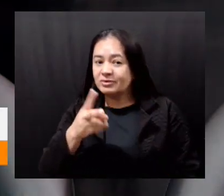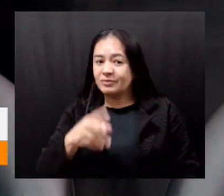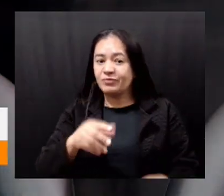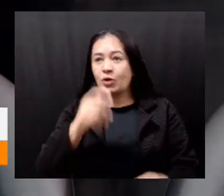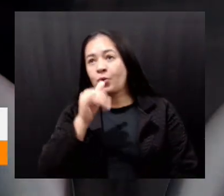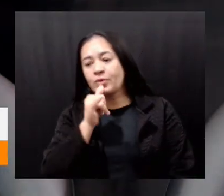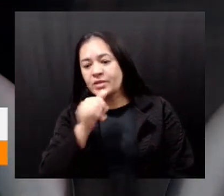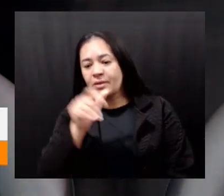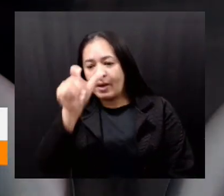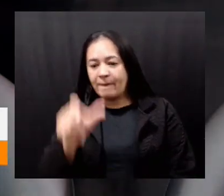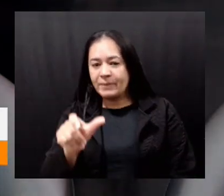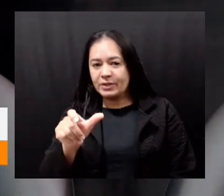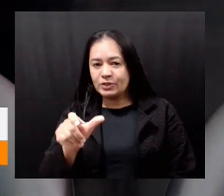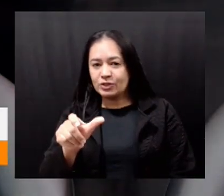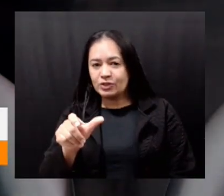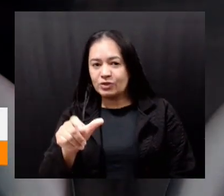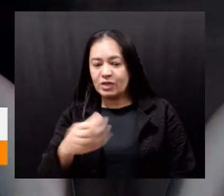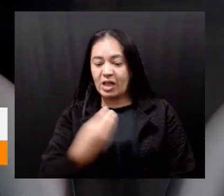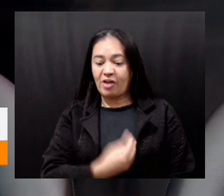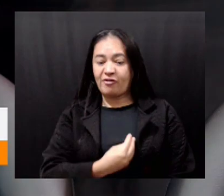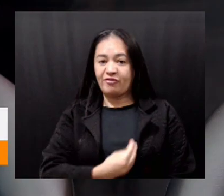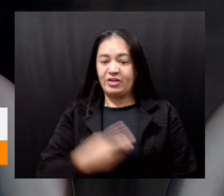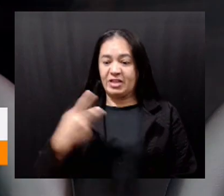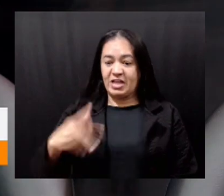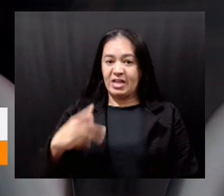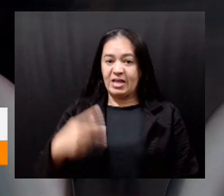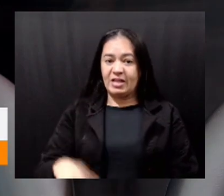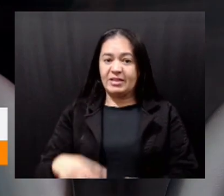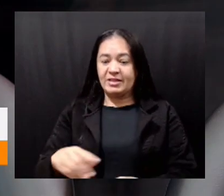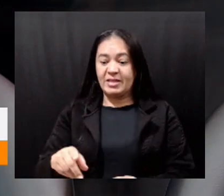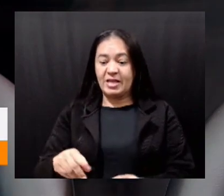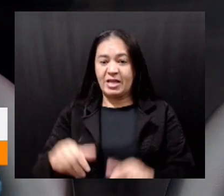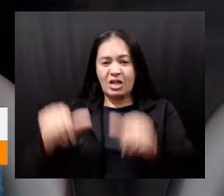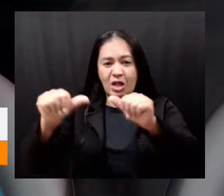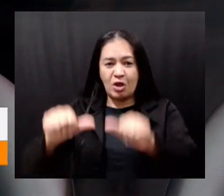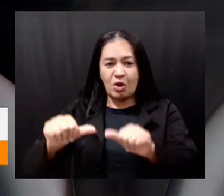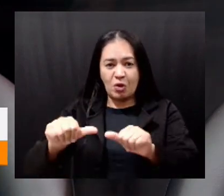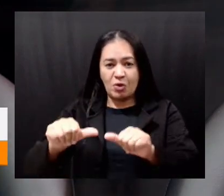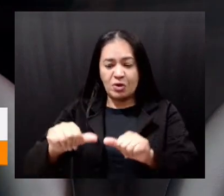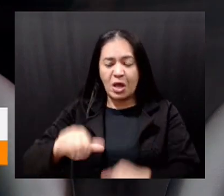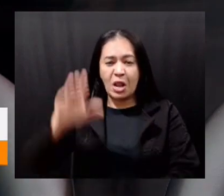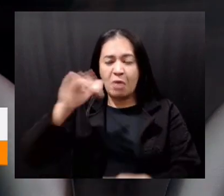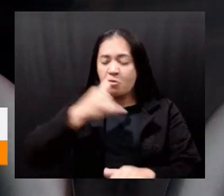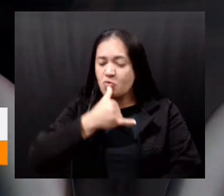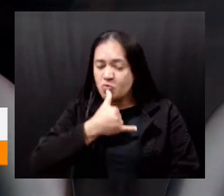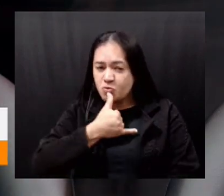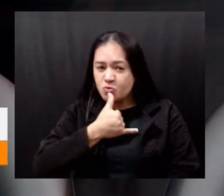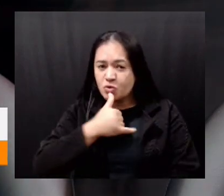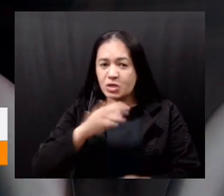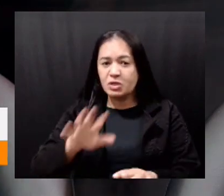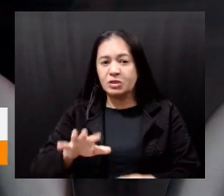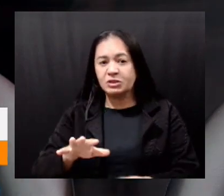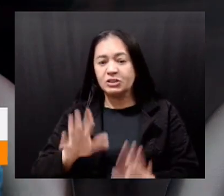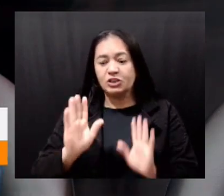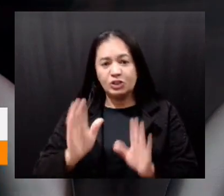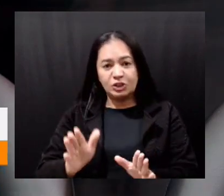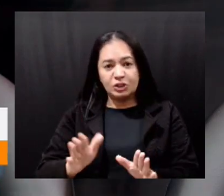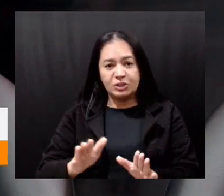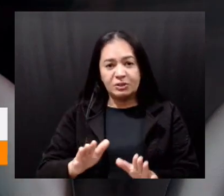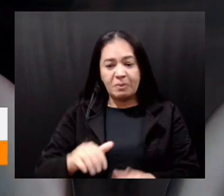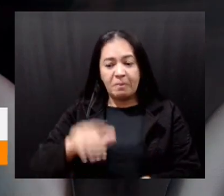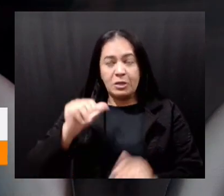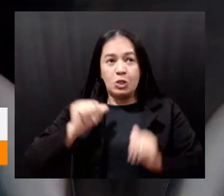dela, que ela não tem muita clareza, mas que está deixando ela mais triste, ou já deixa ela mais angustiada,